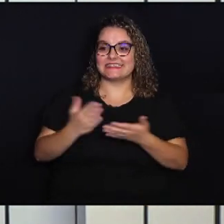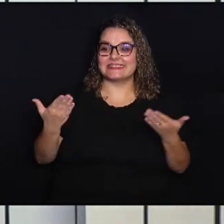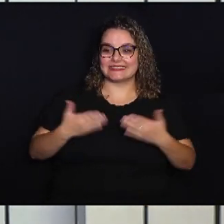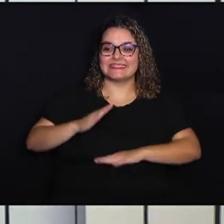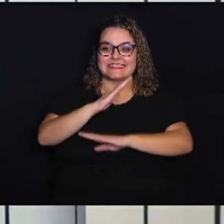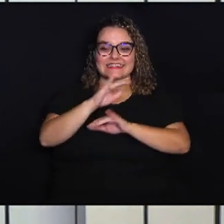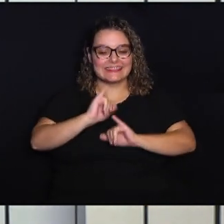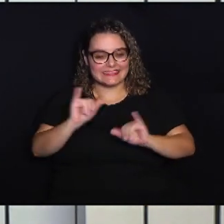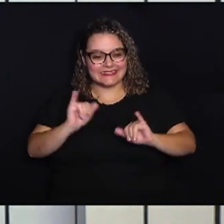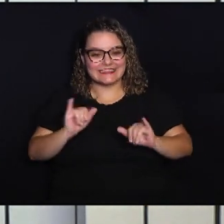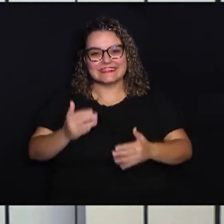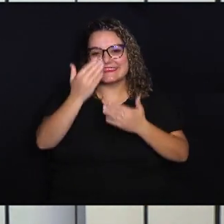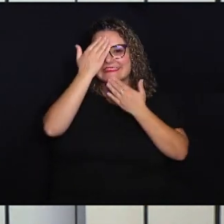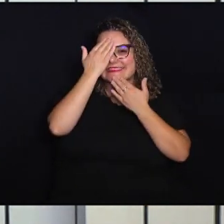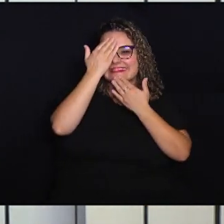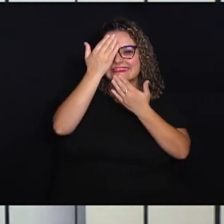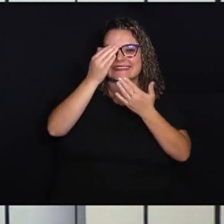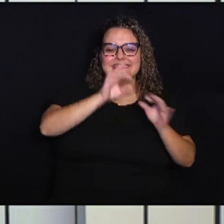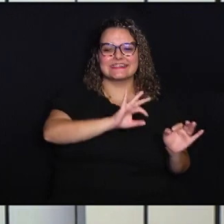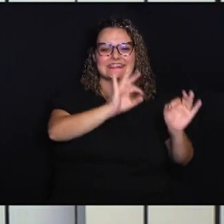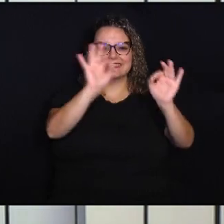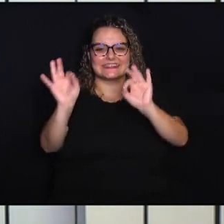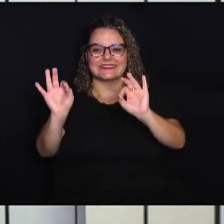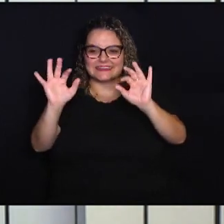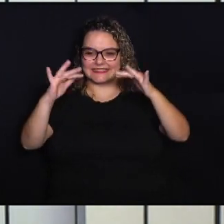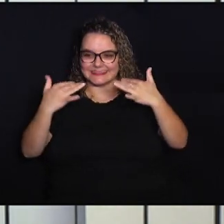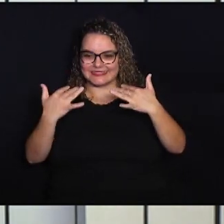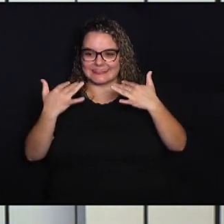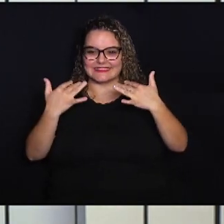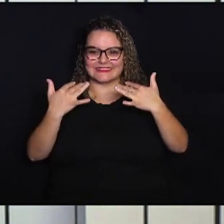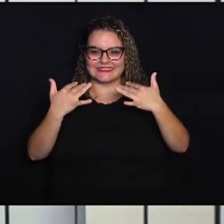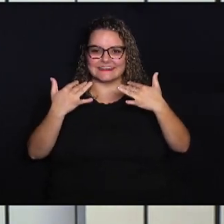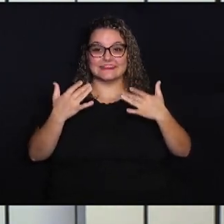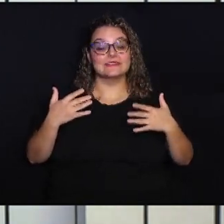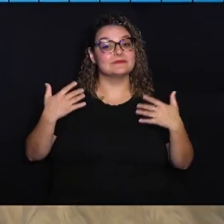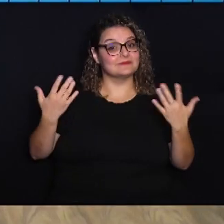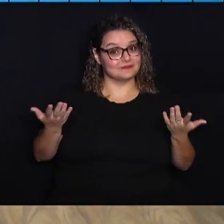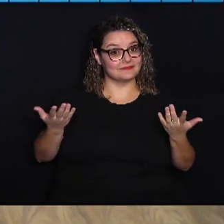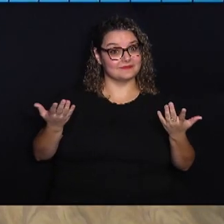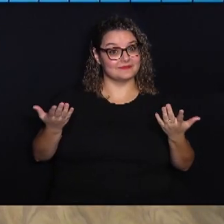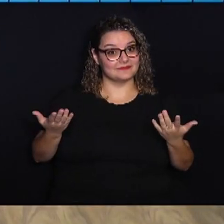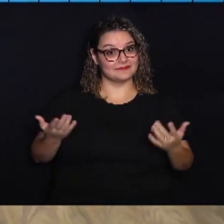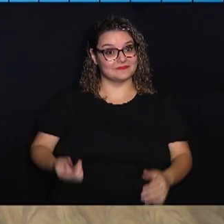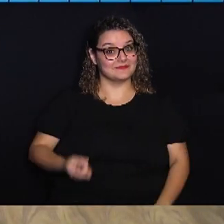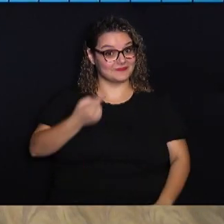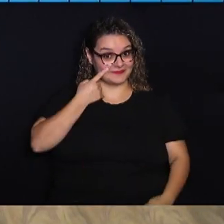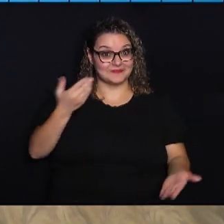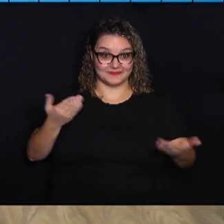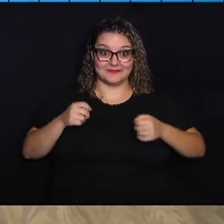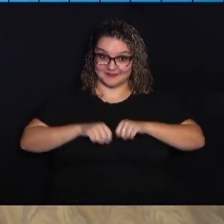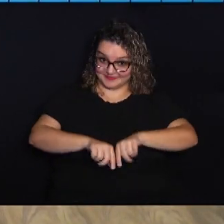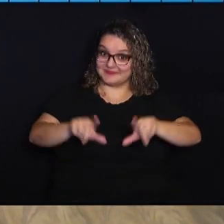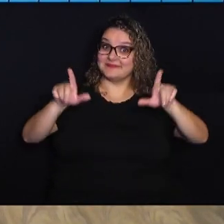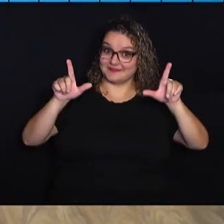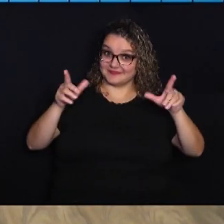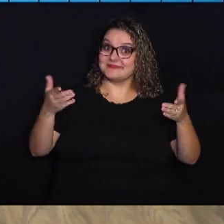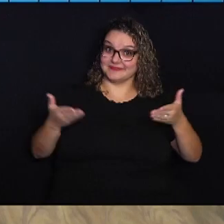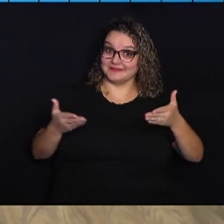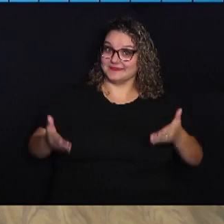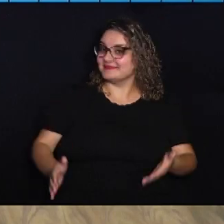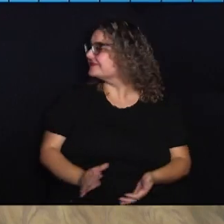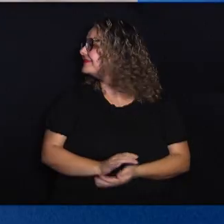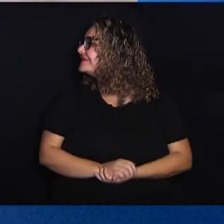Câmara Notícia. Muito obrigado pela sua companhia, pela sua audiência. Confira a partir de agora os